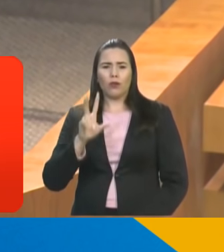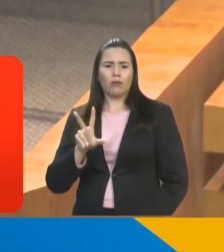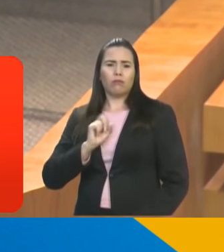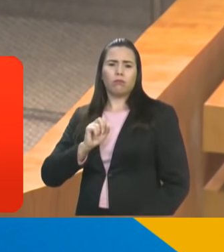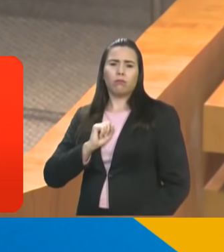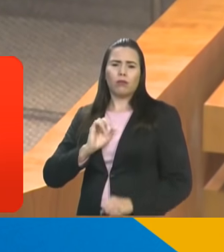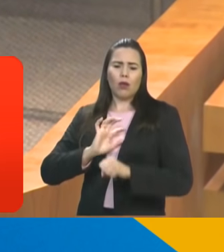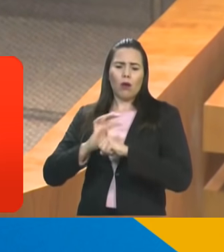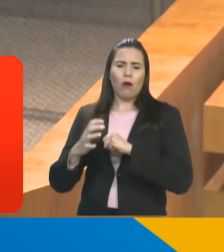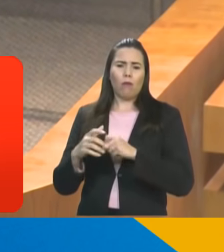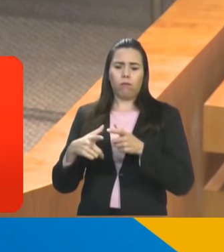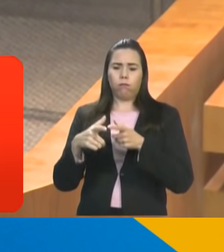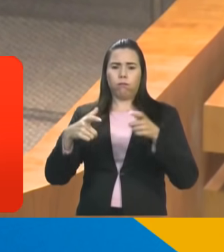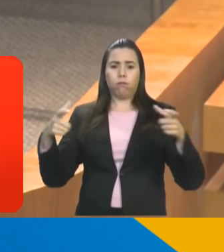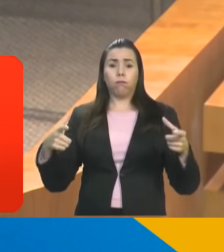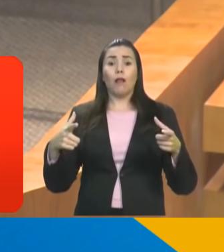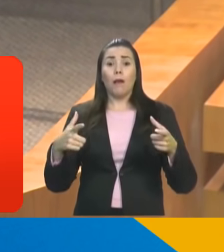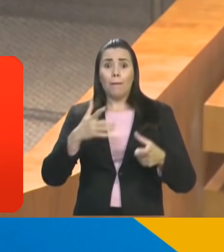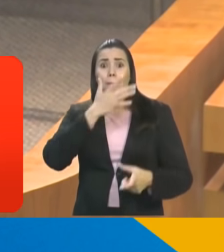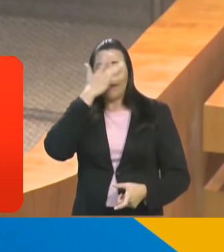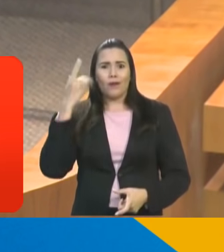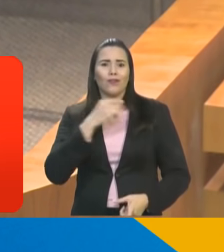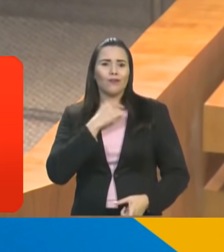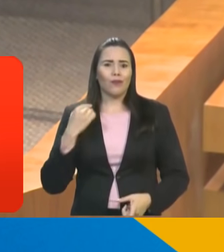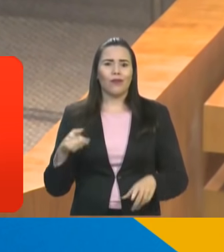E este mês de janeiro